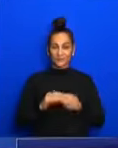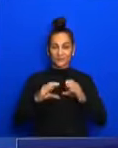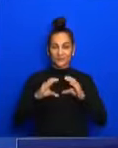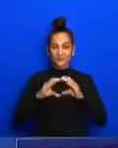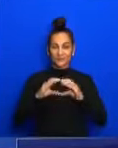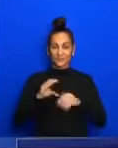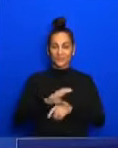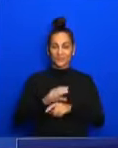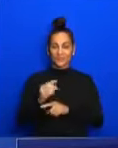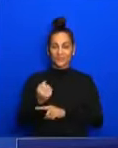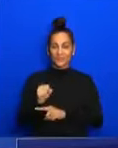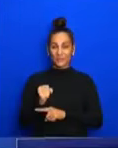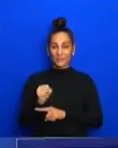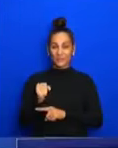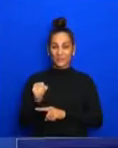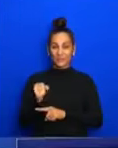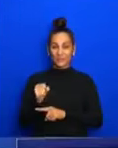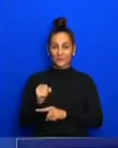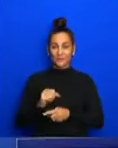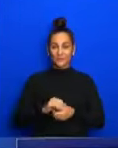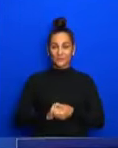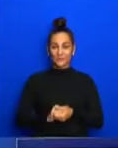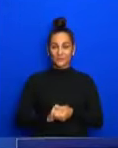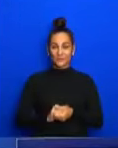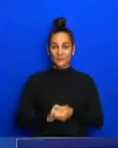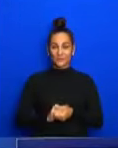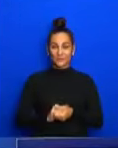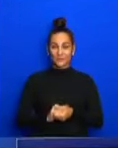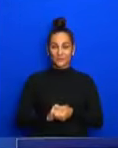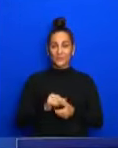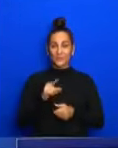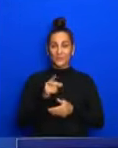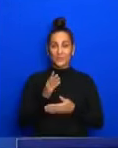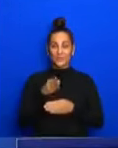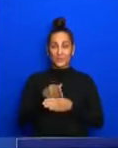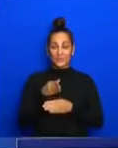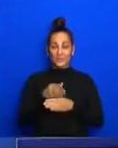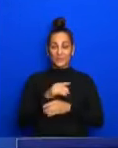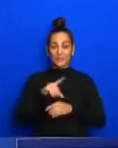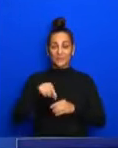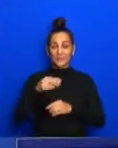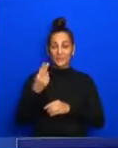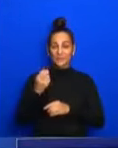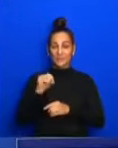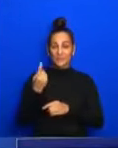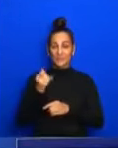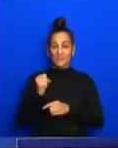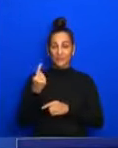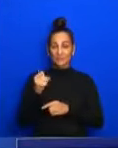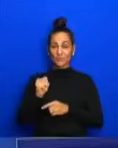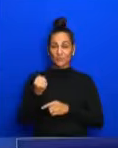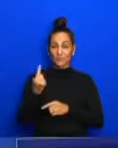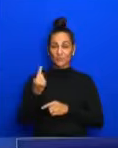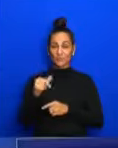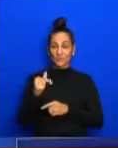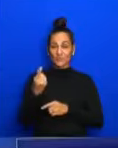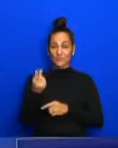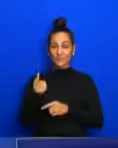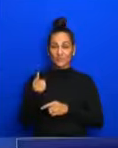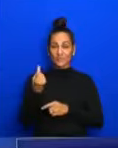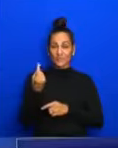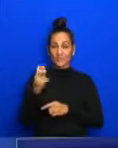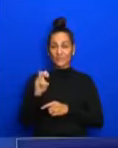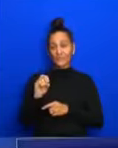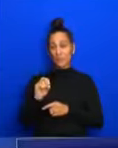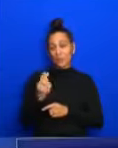Bola cinza, número 88, cinza 88. Você concorre a prêmios para acertos de 20, 19, 18, 17,